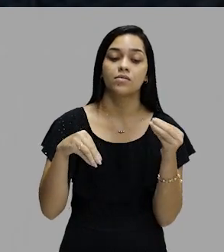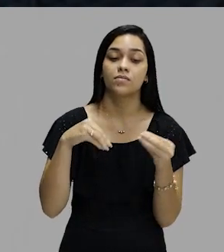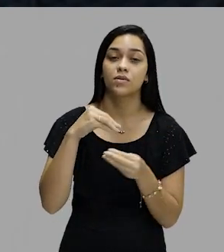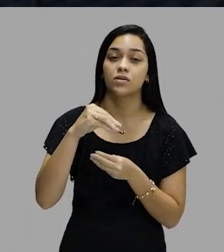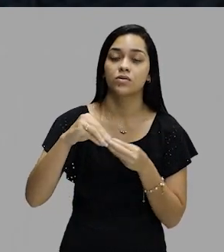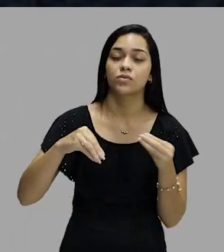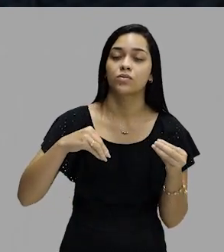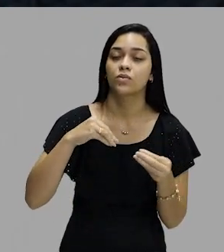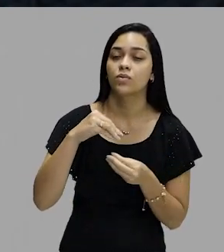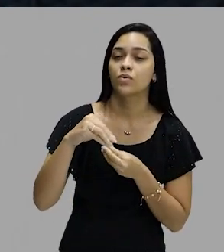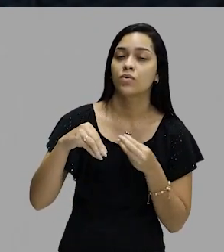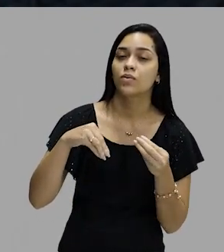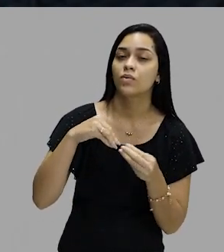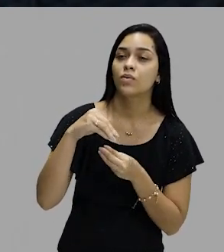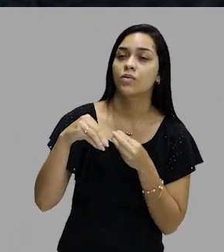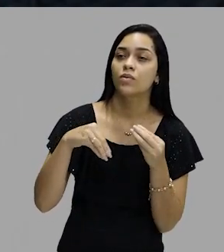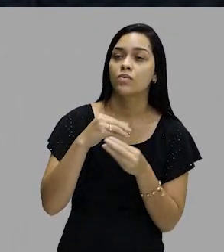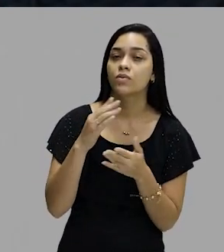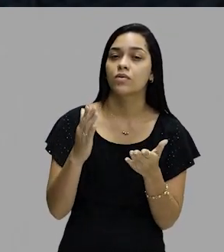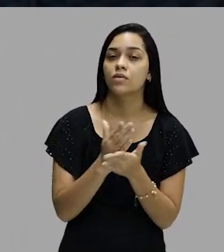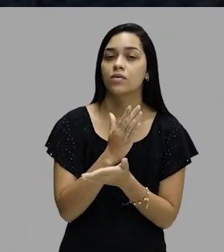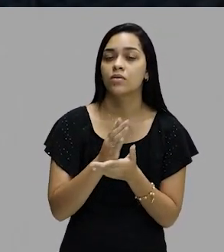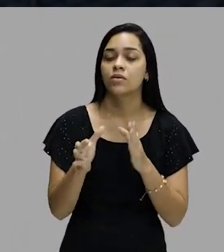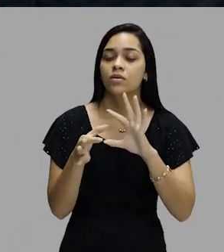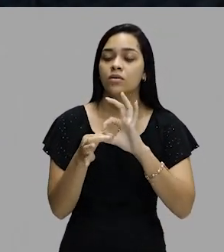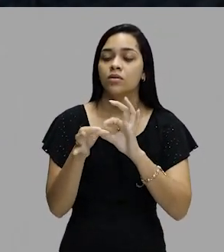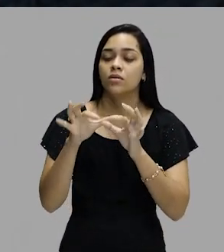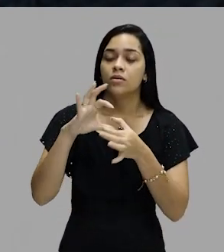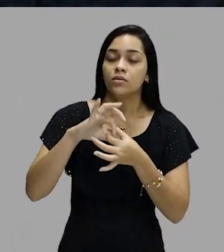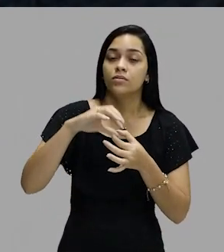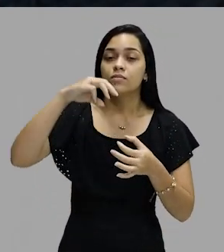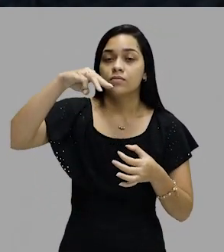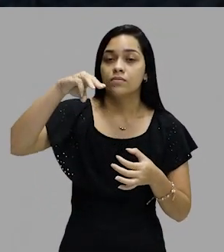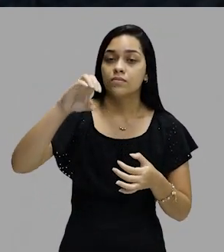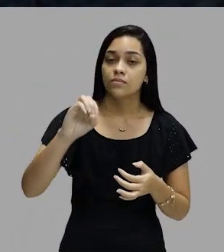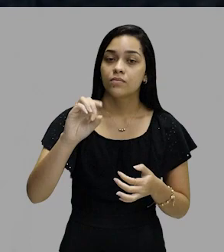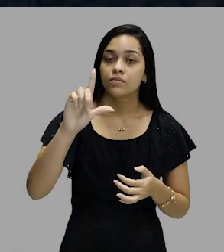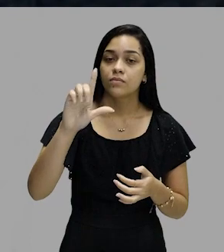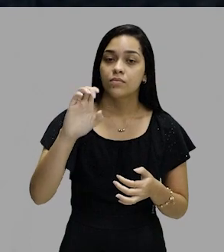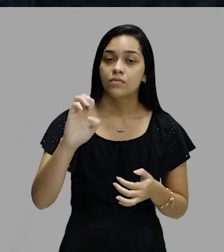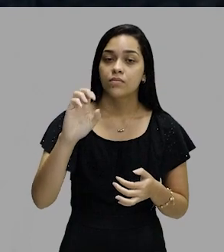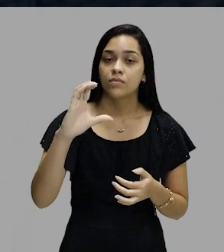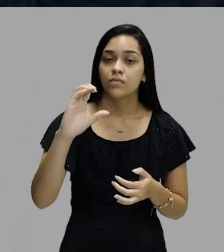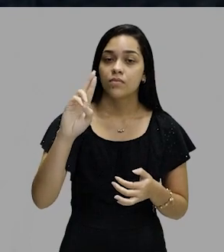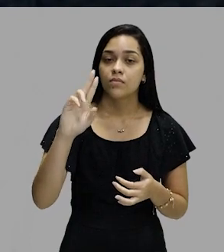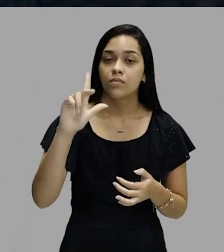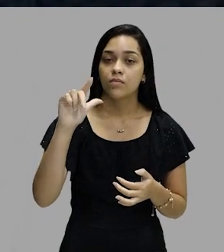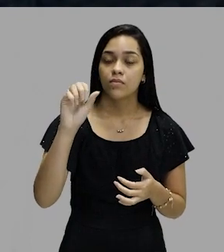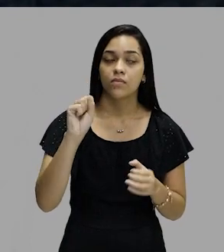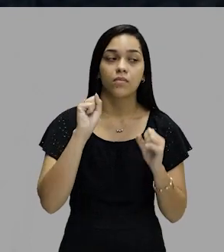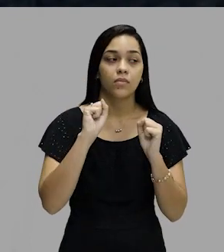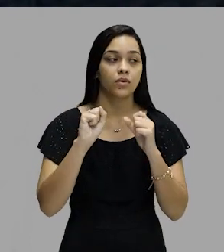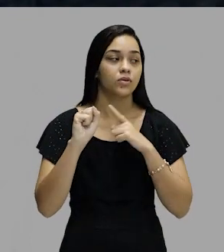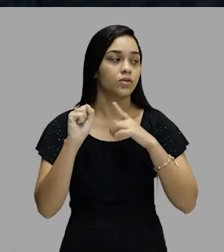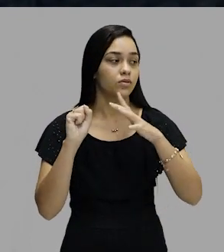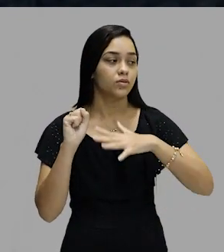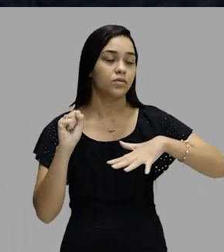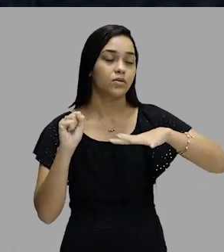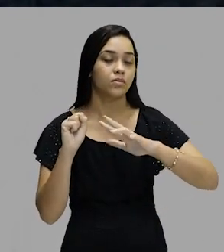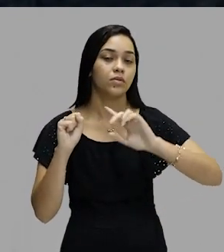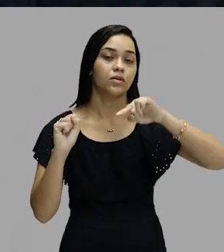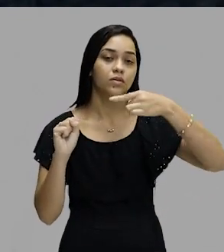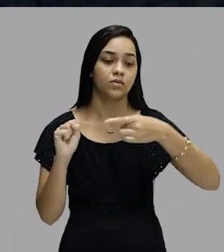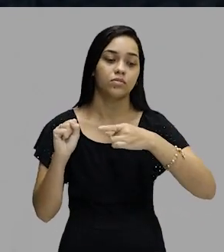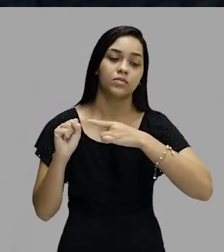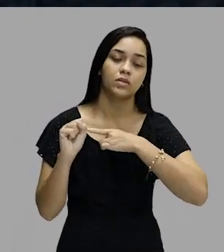misturas, okay, de algumas moléculas. Então, uma molécula ela pode ali ficar no espaço deixado pelas outras